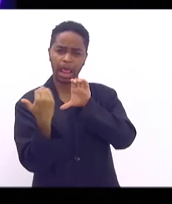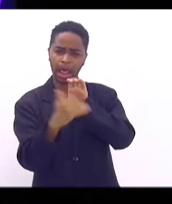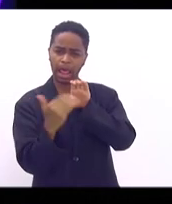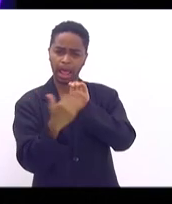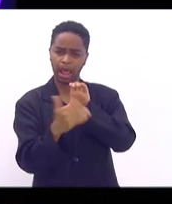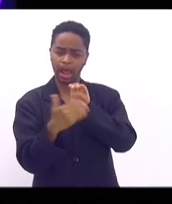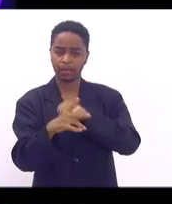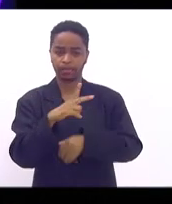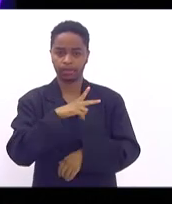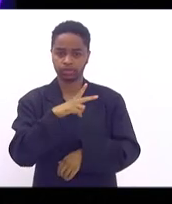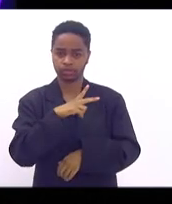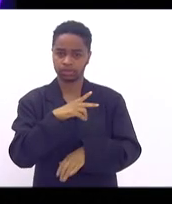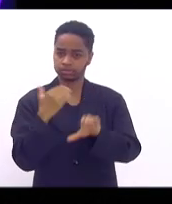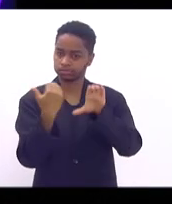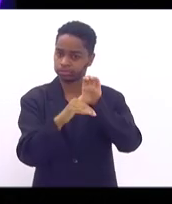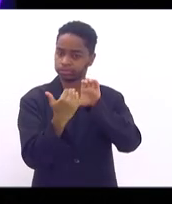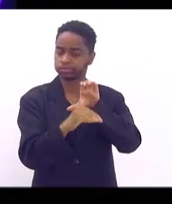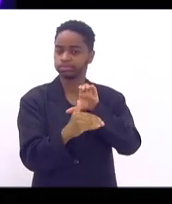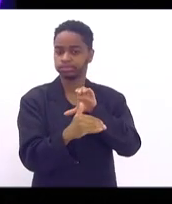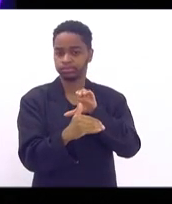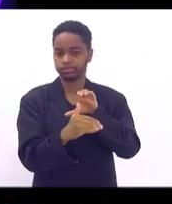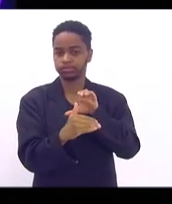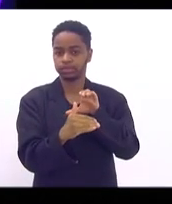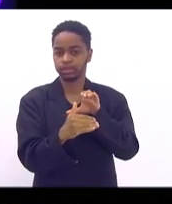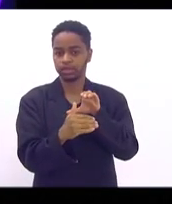rede privada...